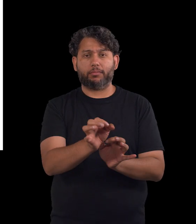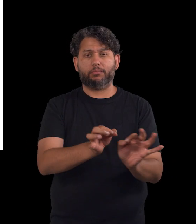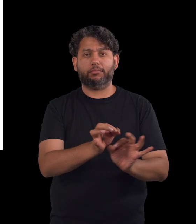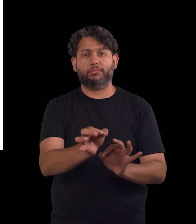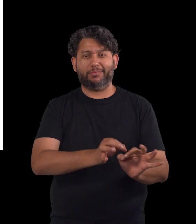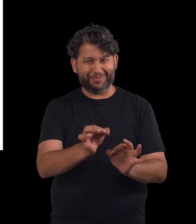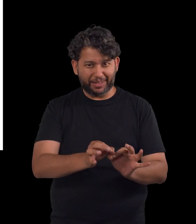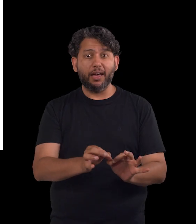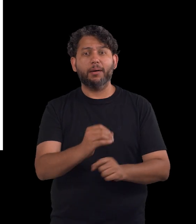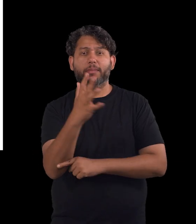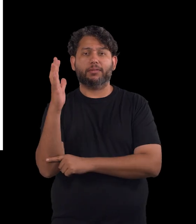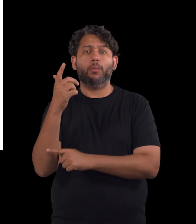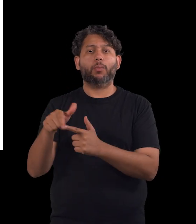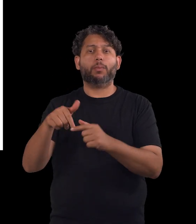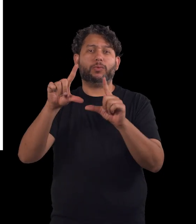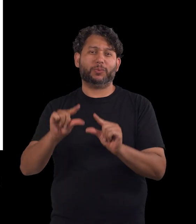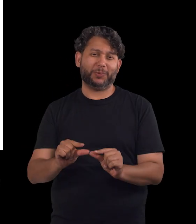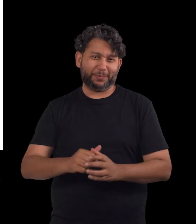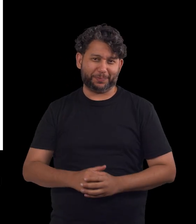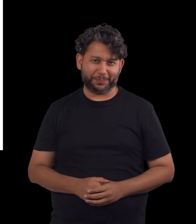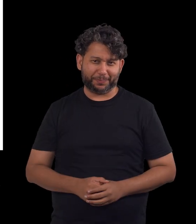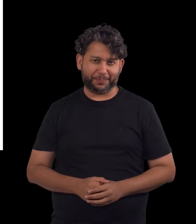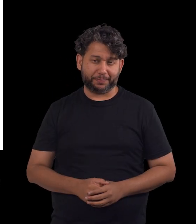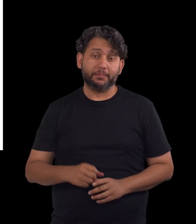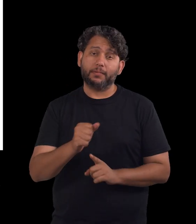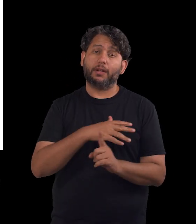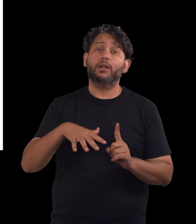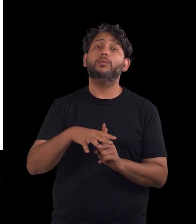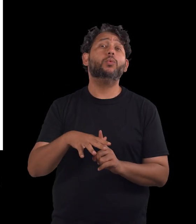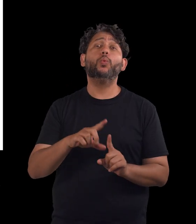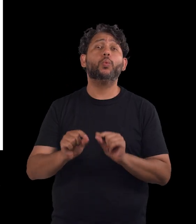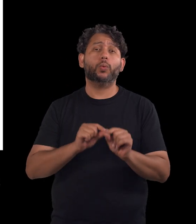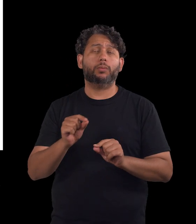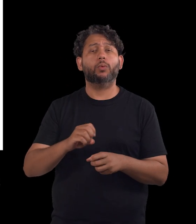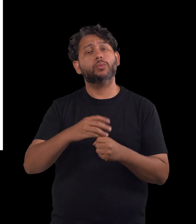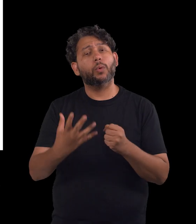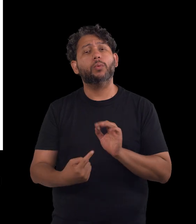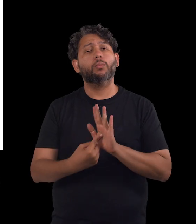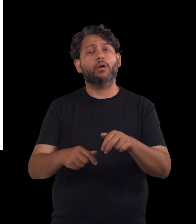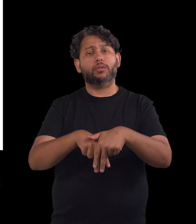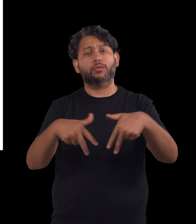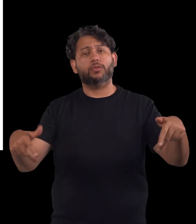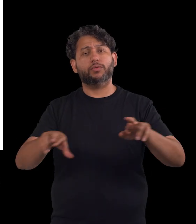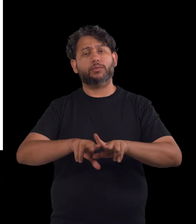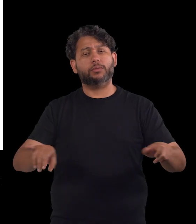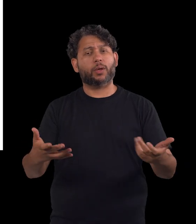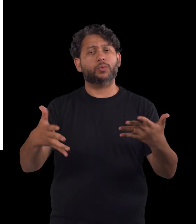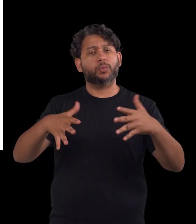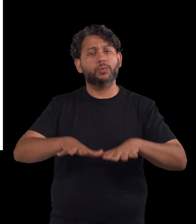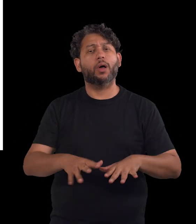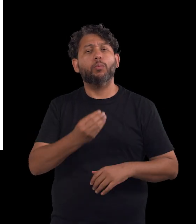dos impactos ambientais. No aspecto social, o conteúdo aborda diversidade,